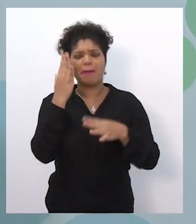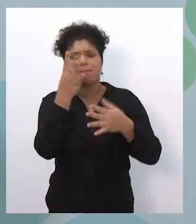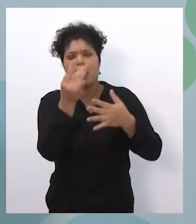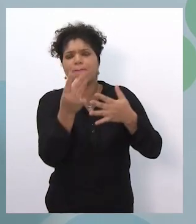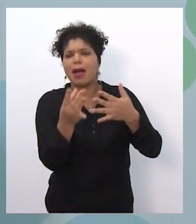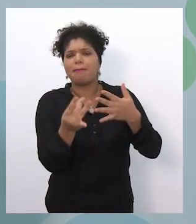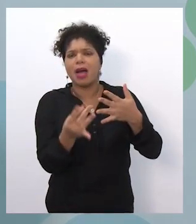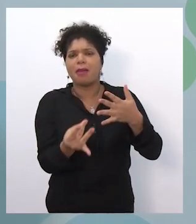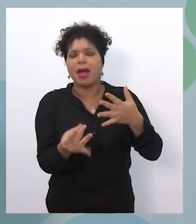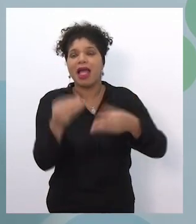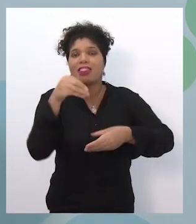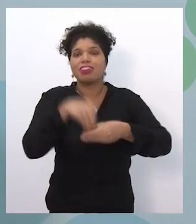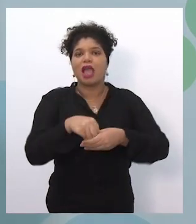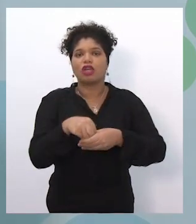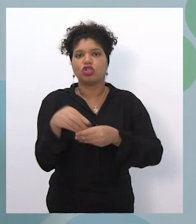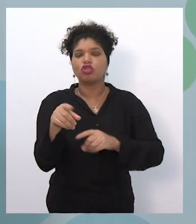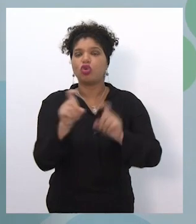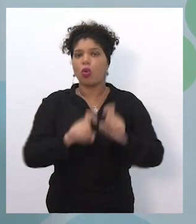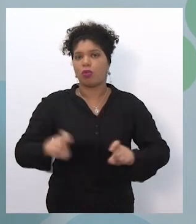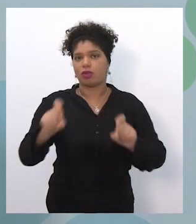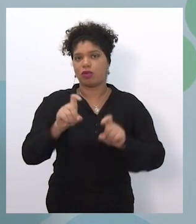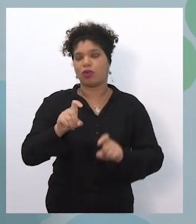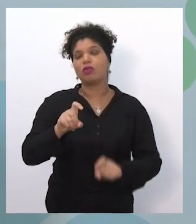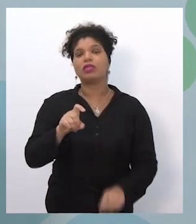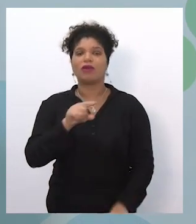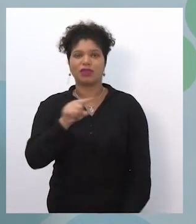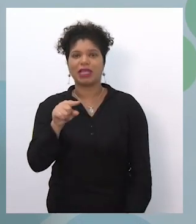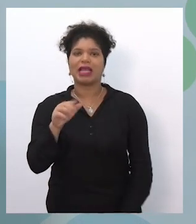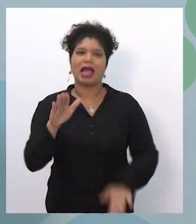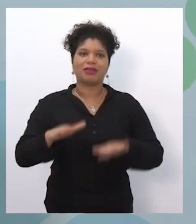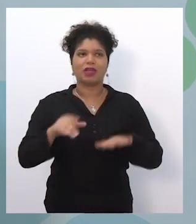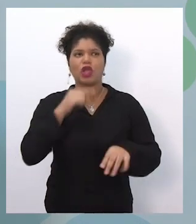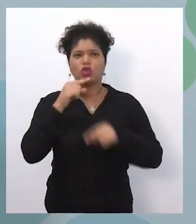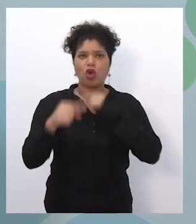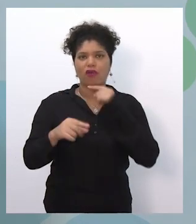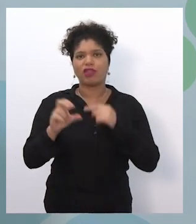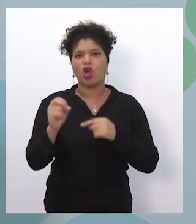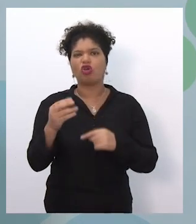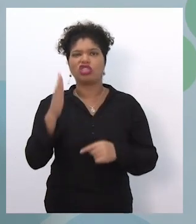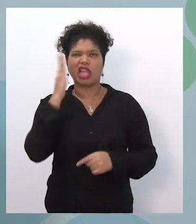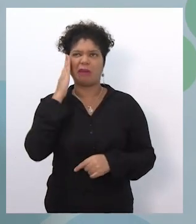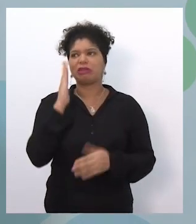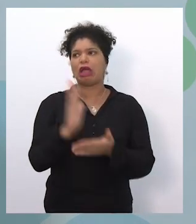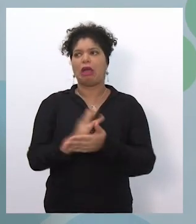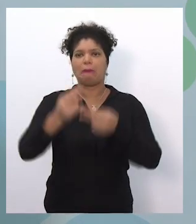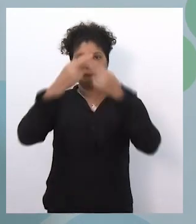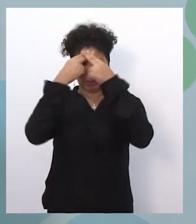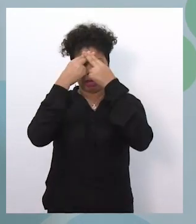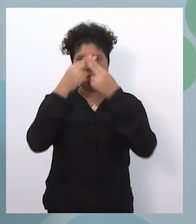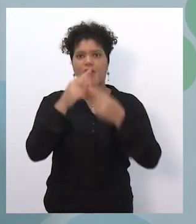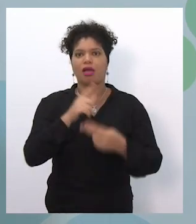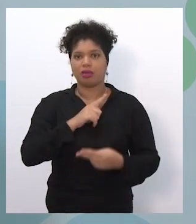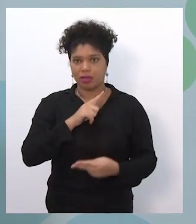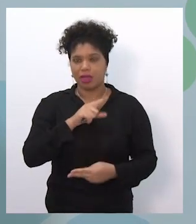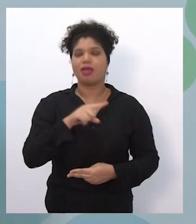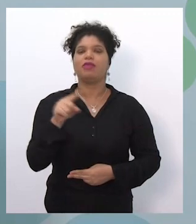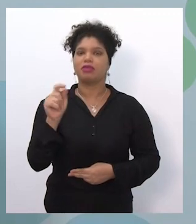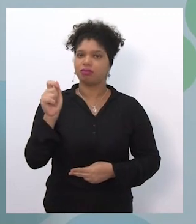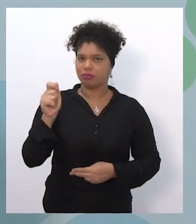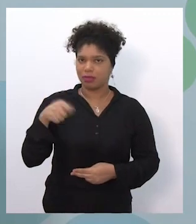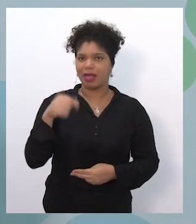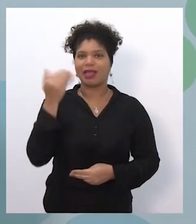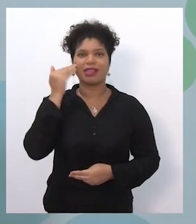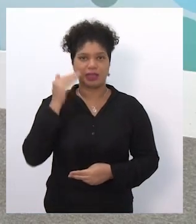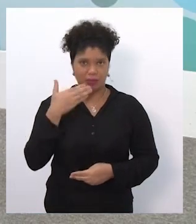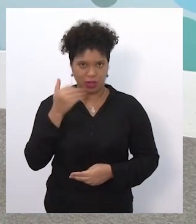poder esclarecer bastante dúvidas, né, bastante tabu. E eu acho que vai ser bem interessante e vocês vão aproveitar